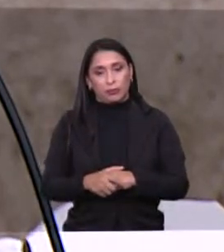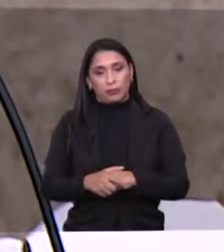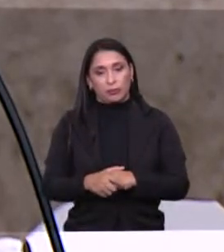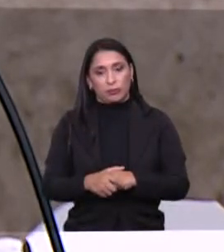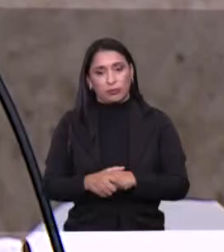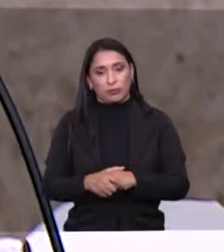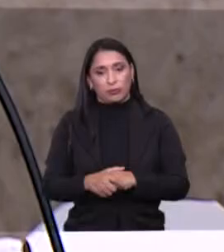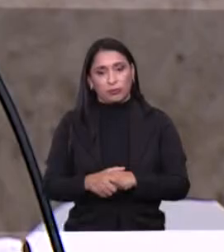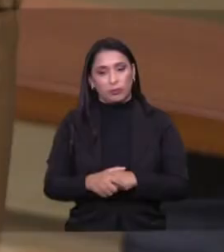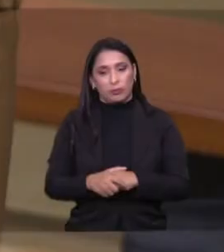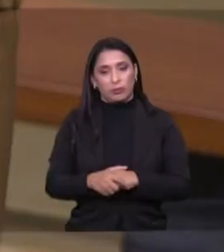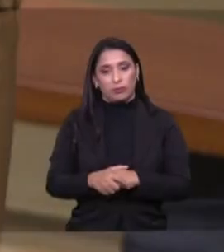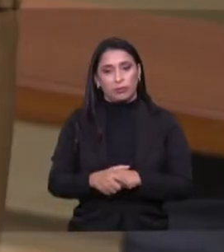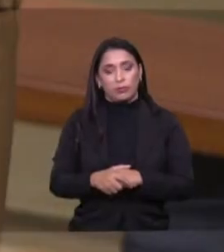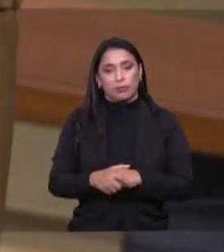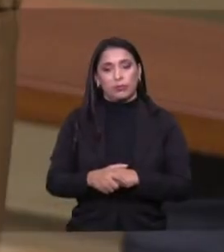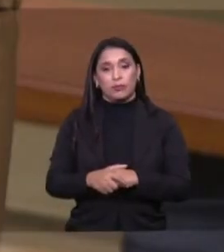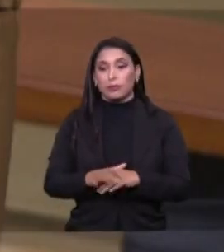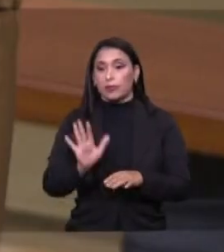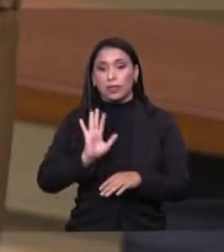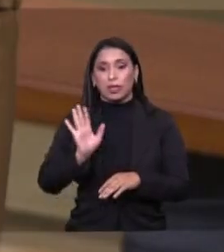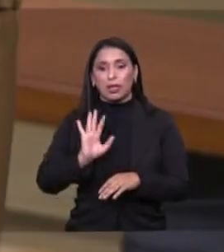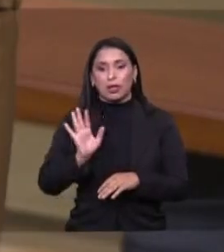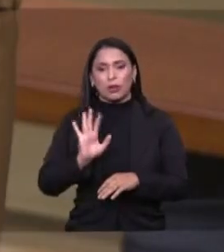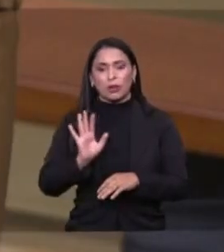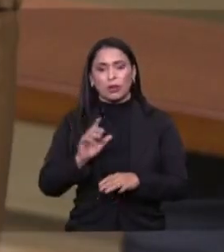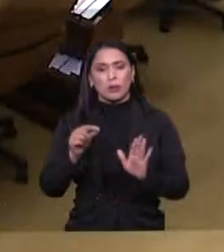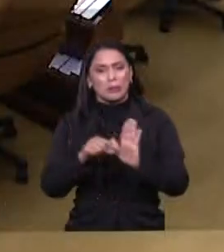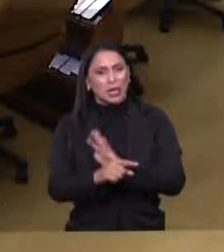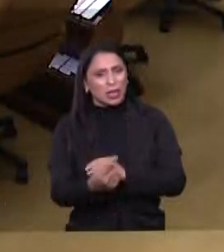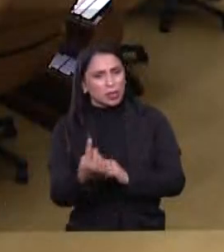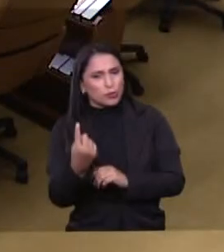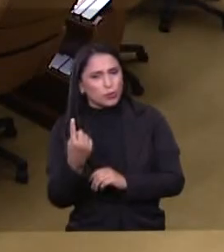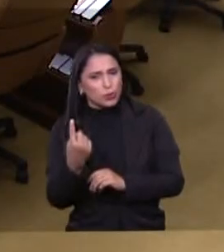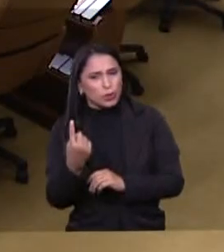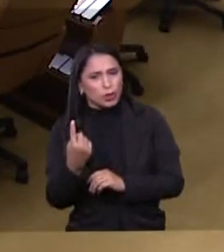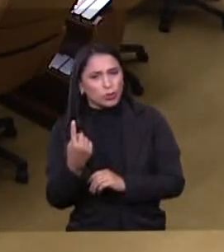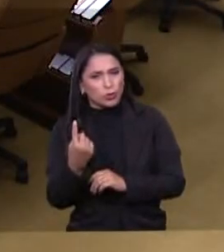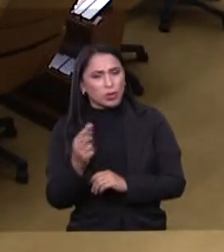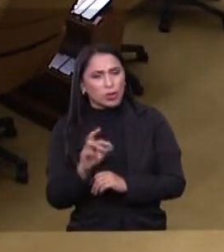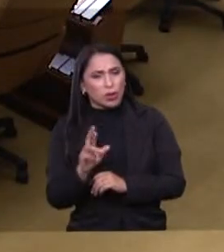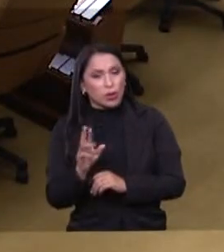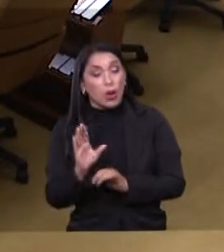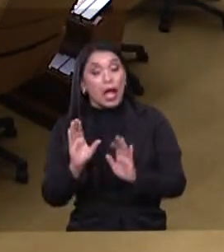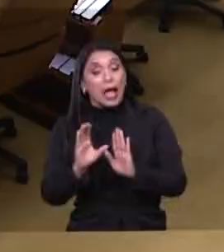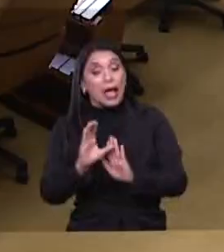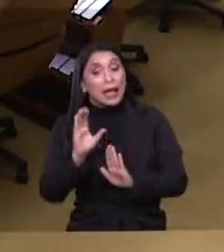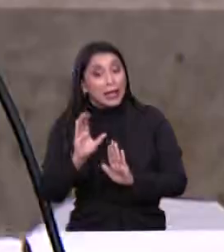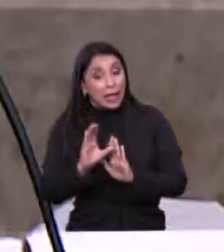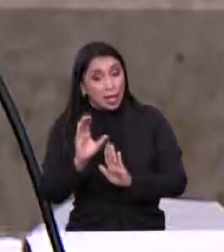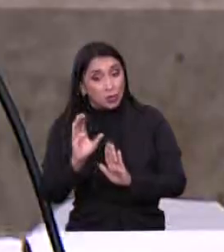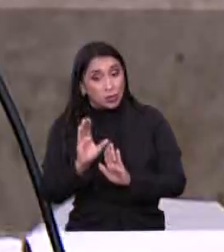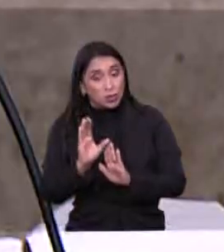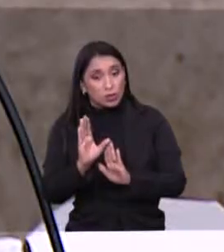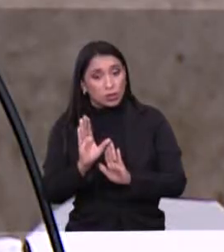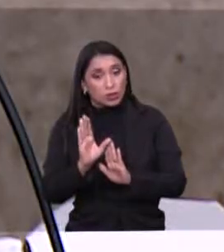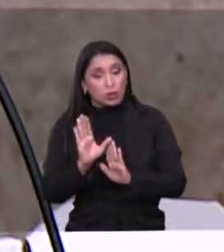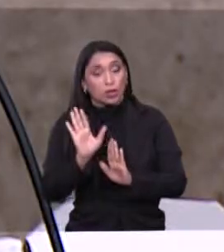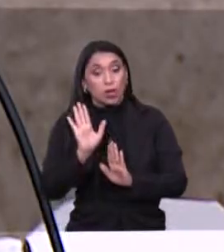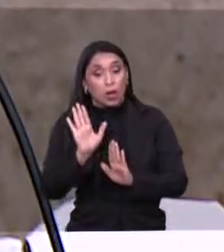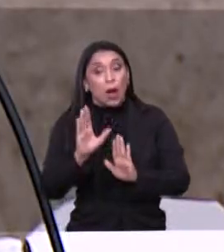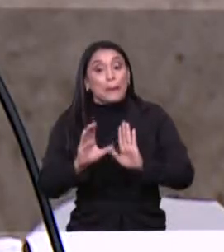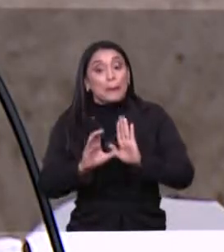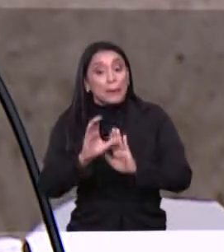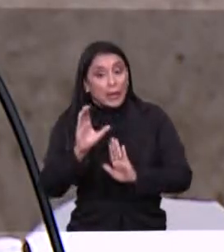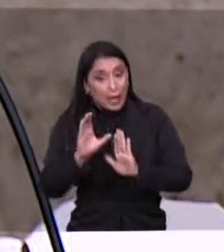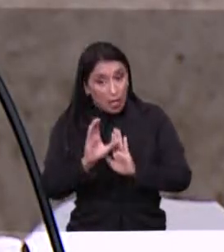daqui. Estão declarando constitucional. O parágrafo único, não. Não, o parágrafo... O caput, parágrafo único é... Por favor, o